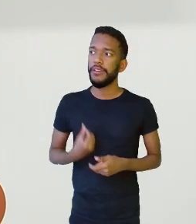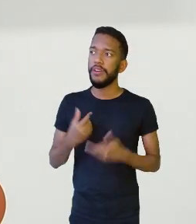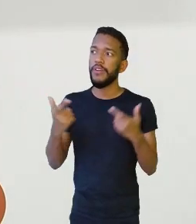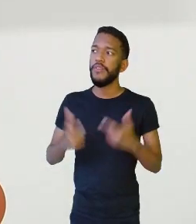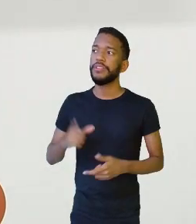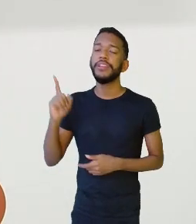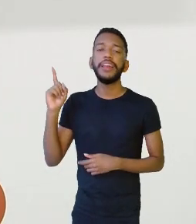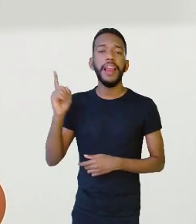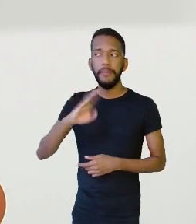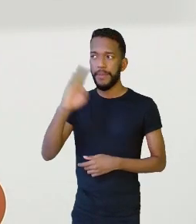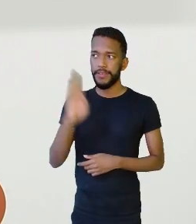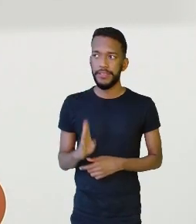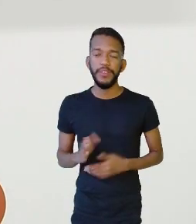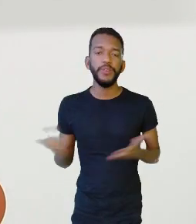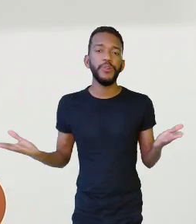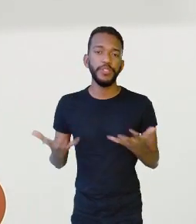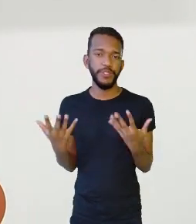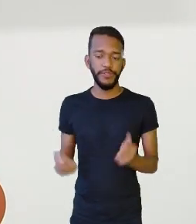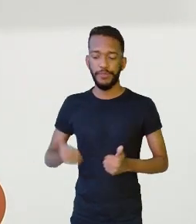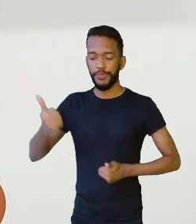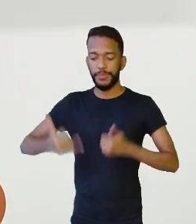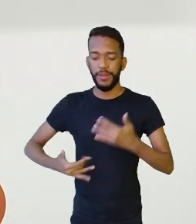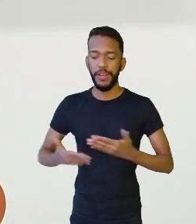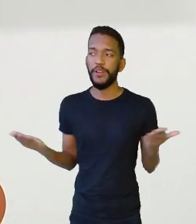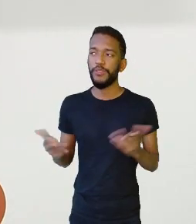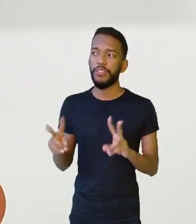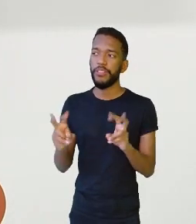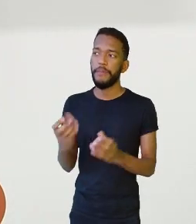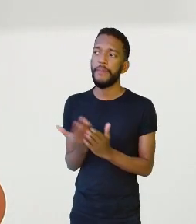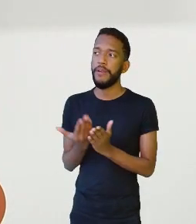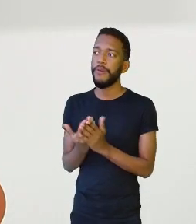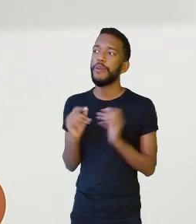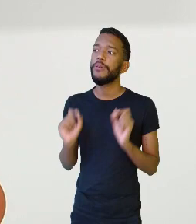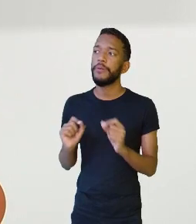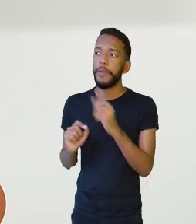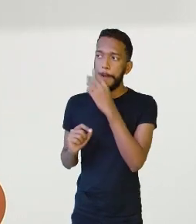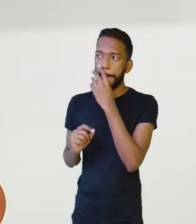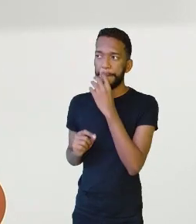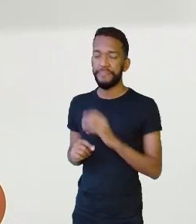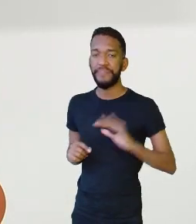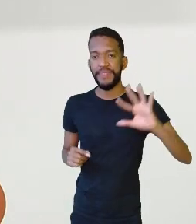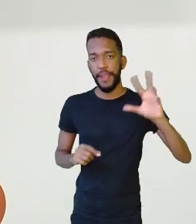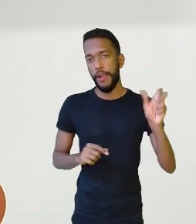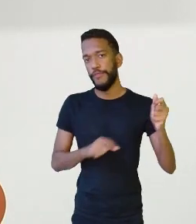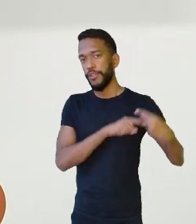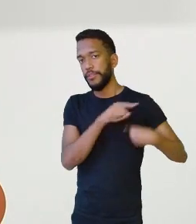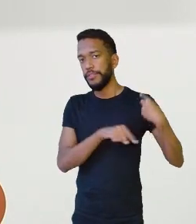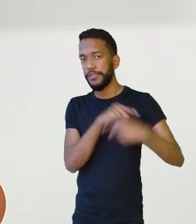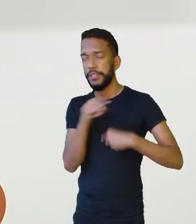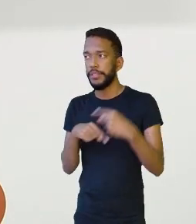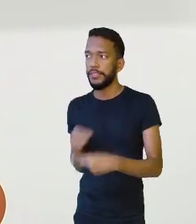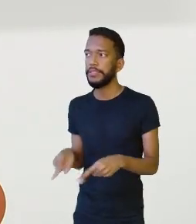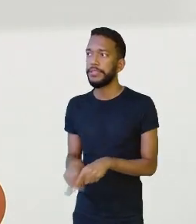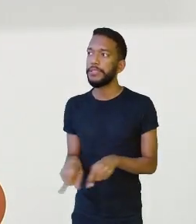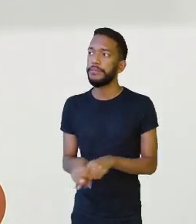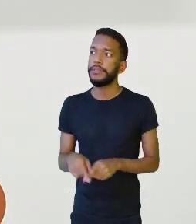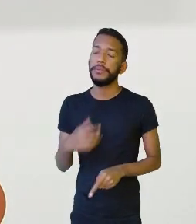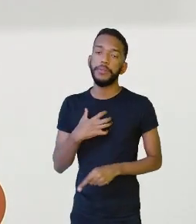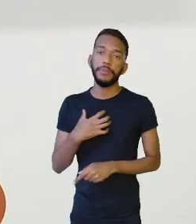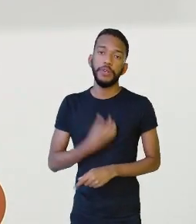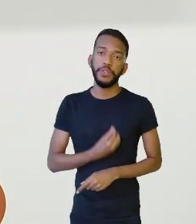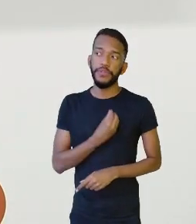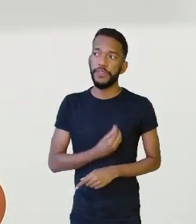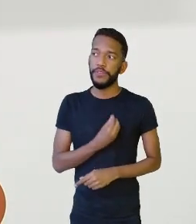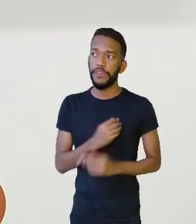é isso que nós vamos falar um pouquinho hoje. O nosso tema da aula é a afrodescendência e o modo de viver